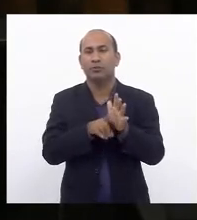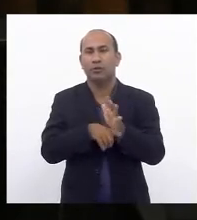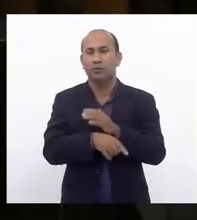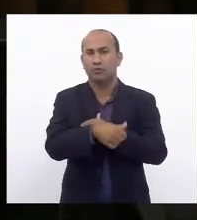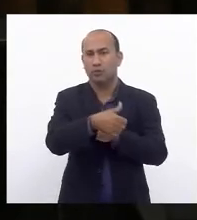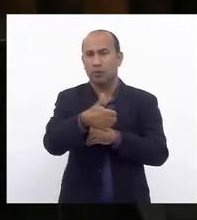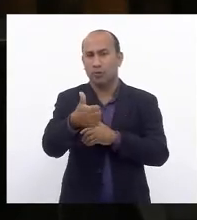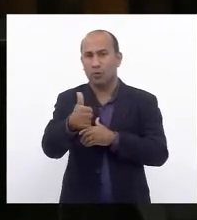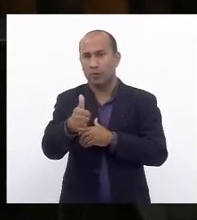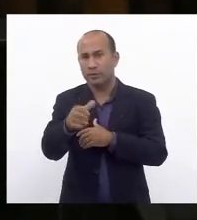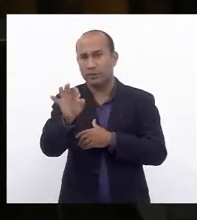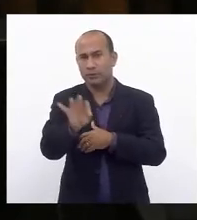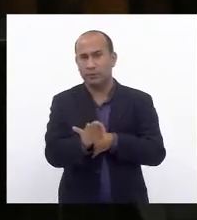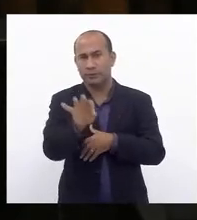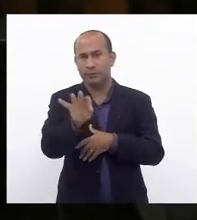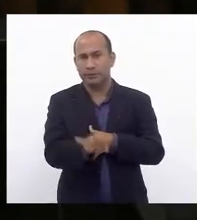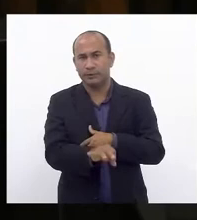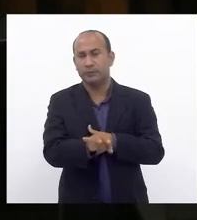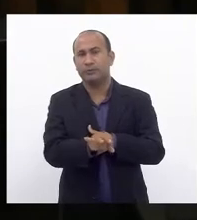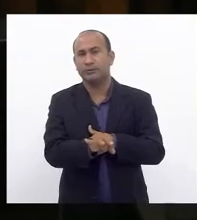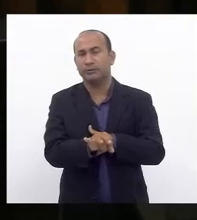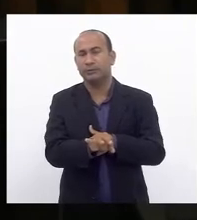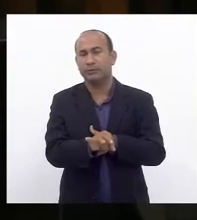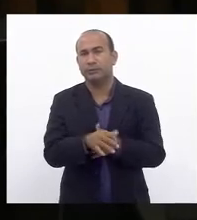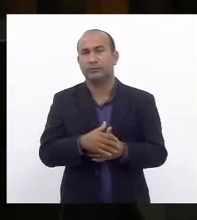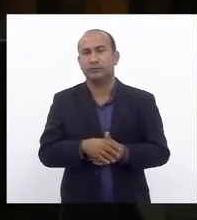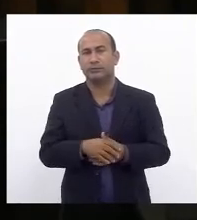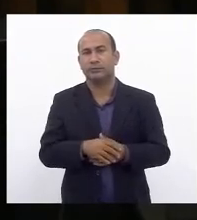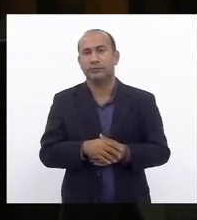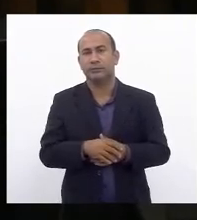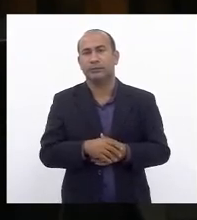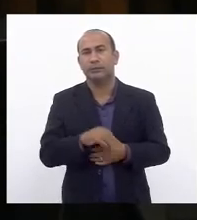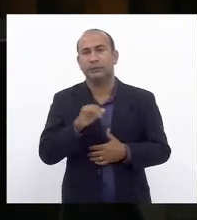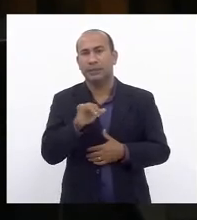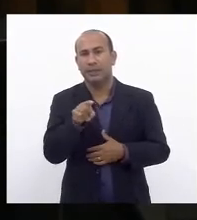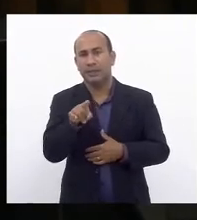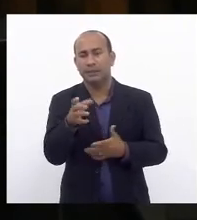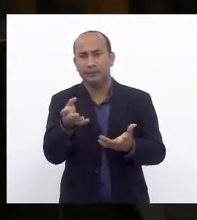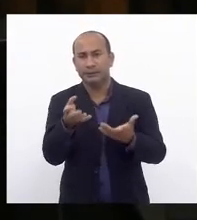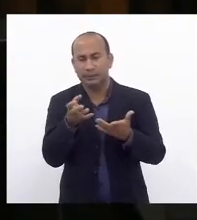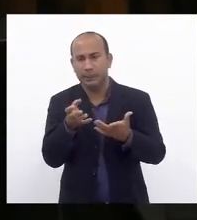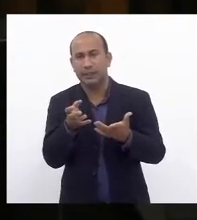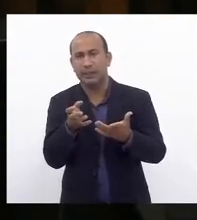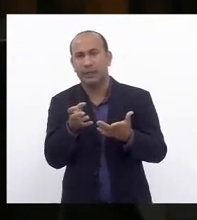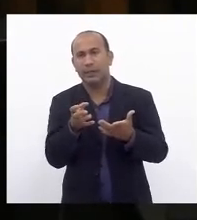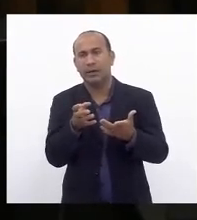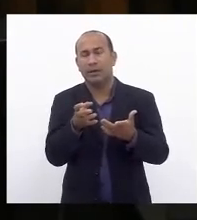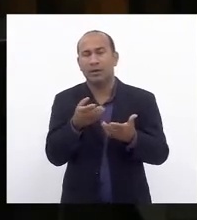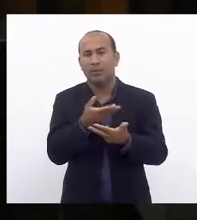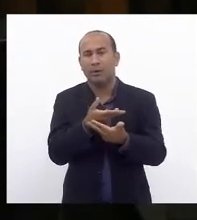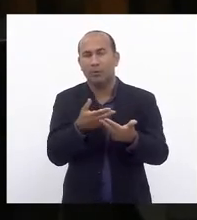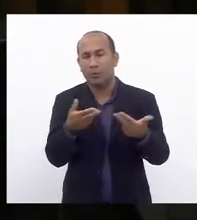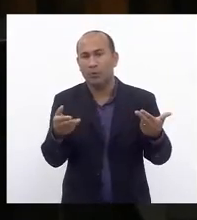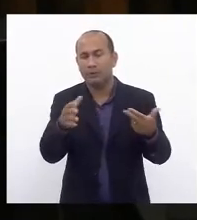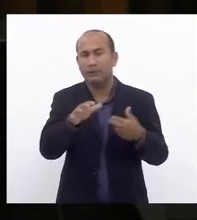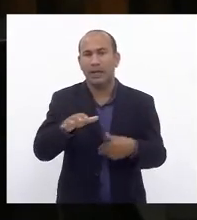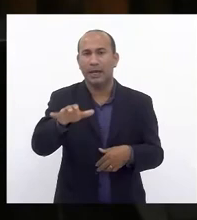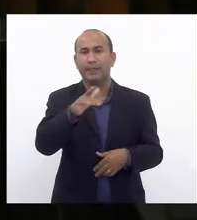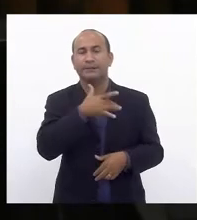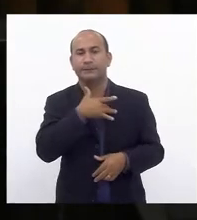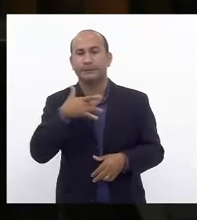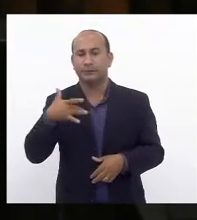11%, e, em contrapartida, se ele quiser demandar alguma coisa da área da